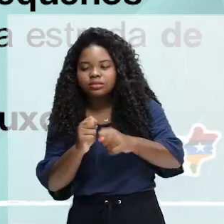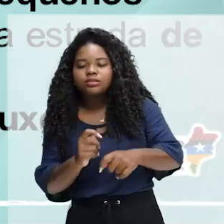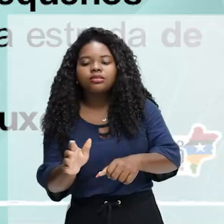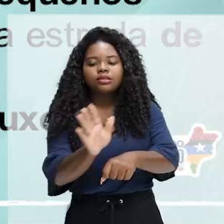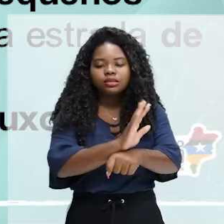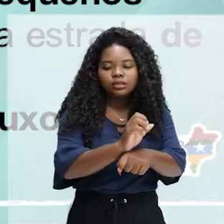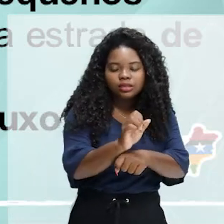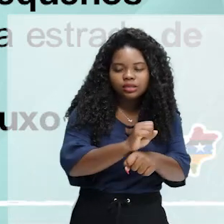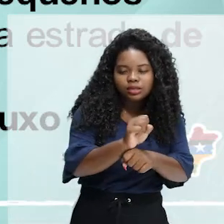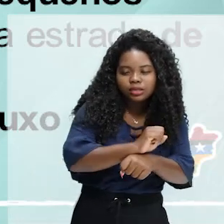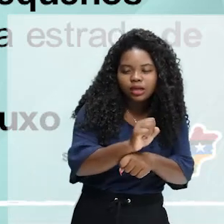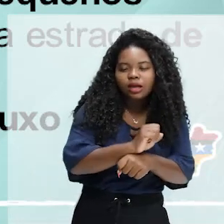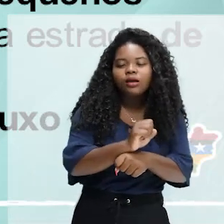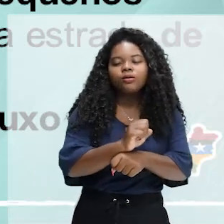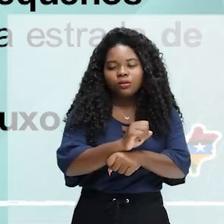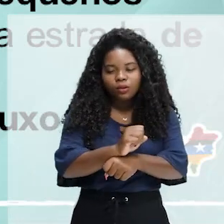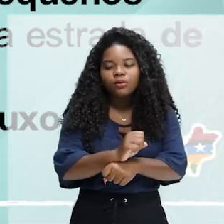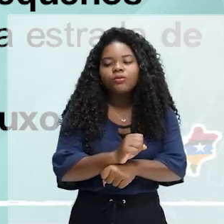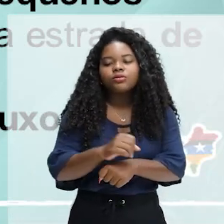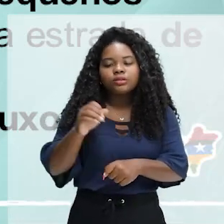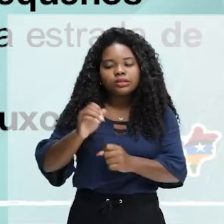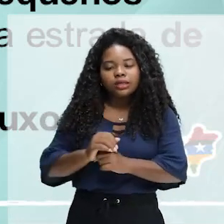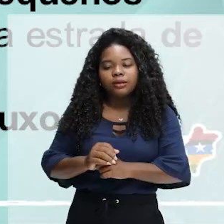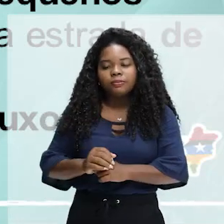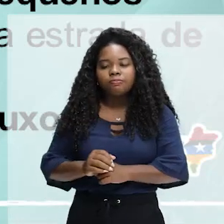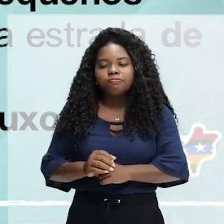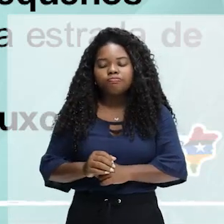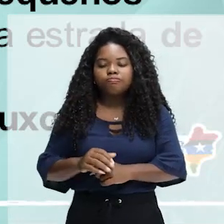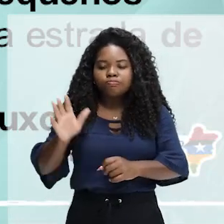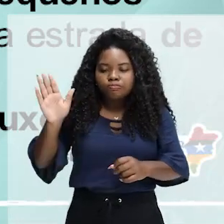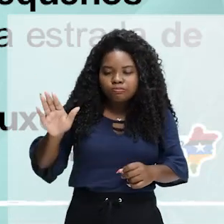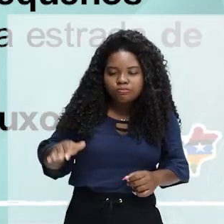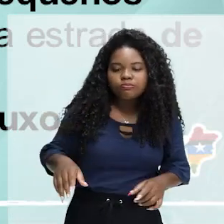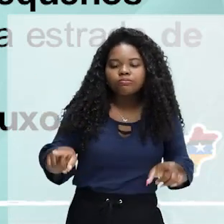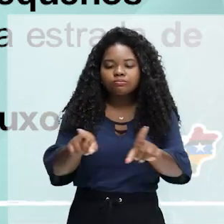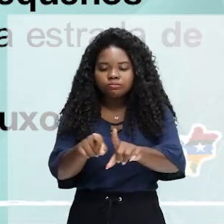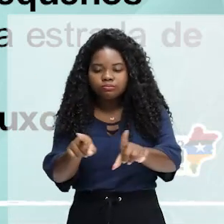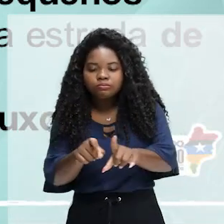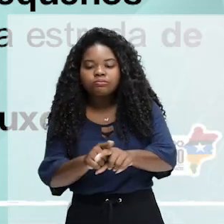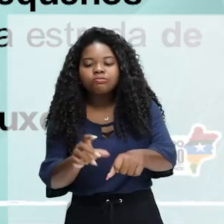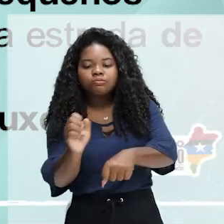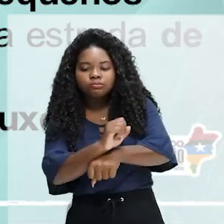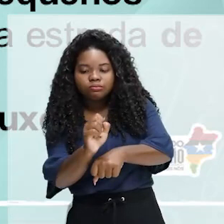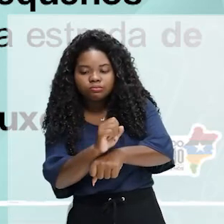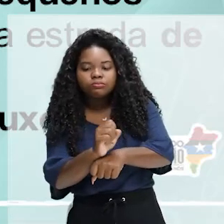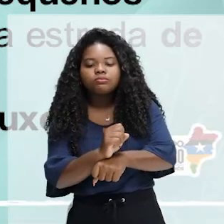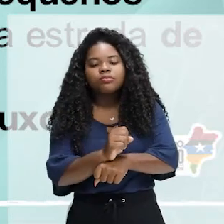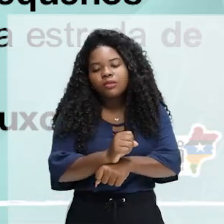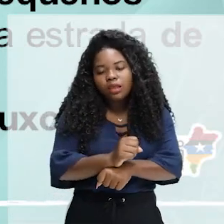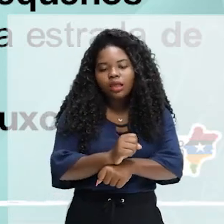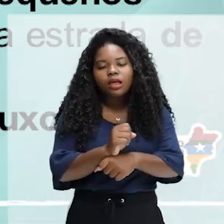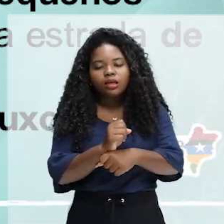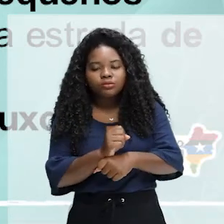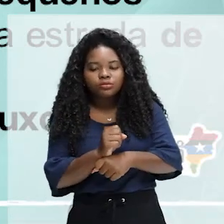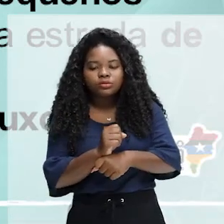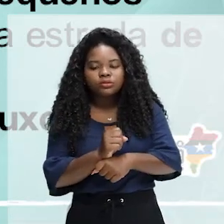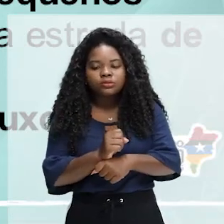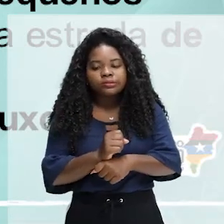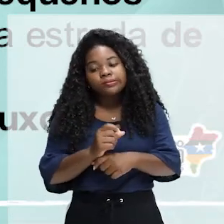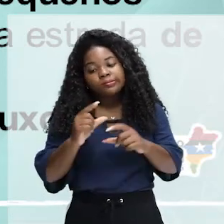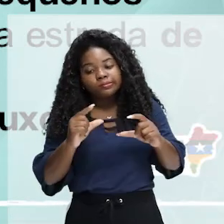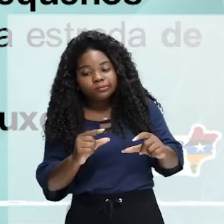e baratos, carros altos e pequenos, carros altos para a estrada de terra,